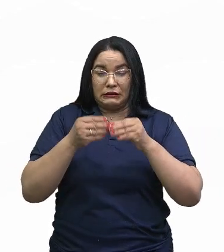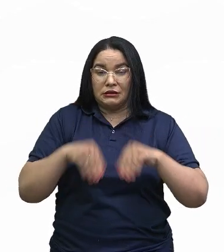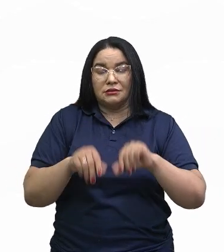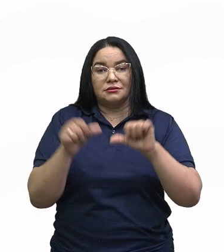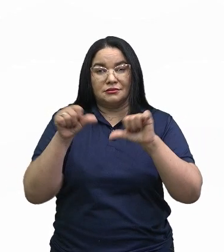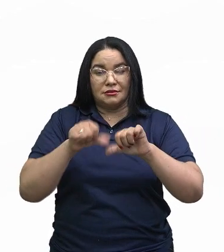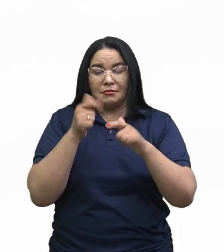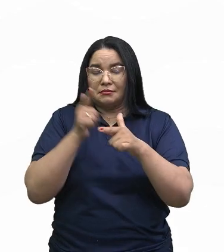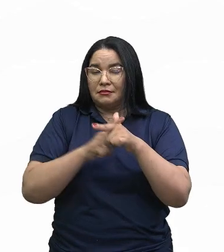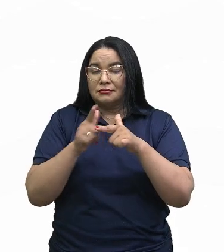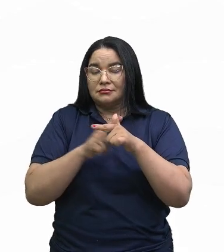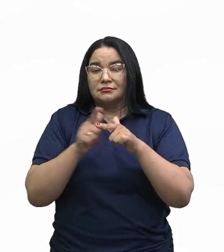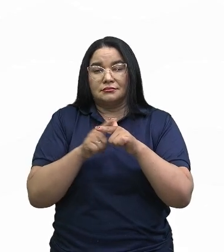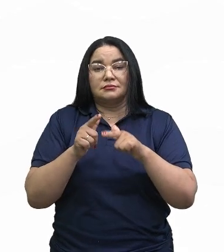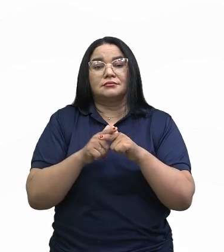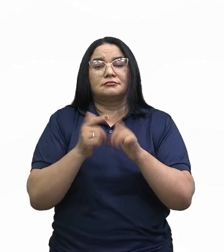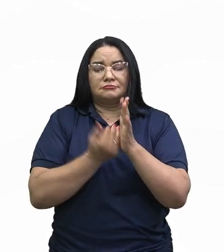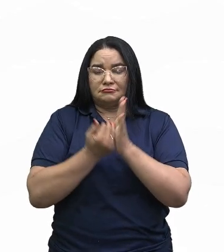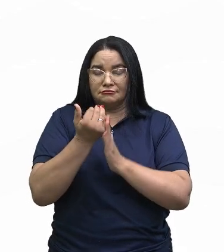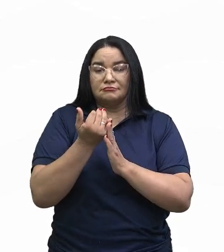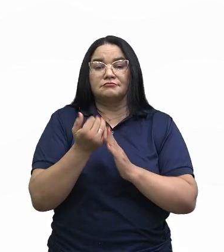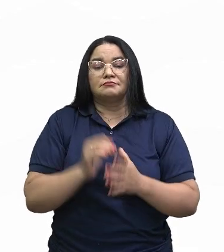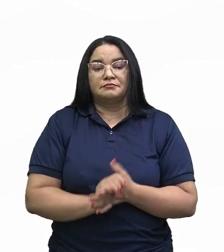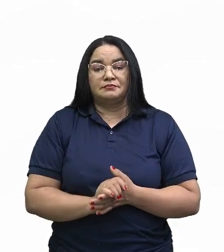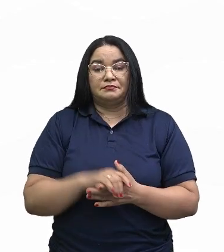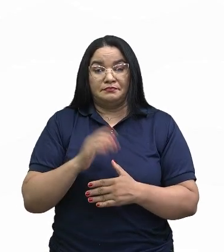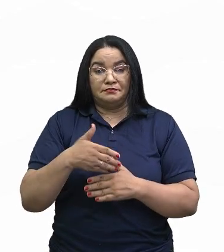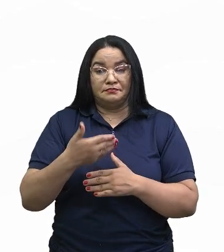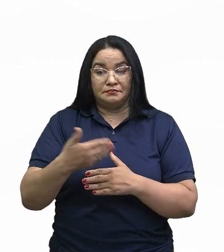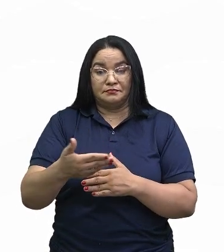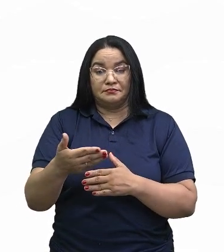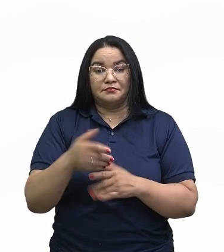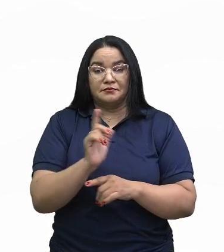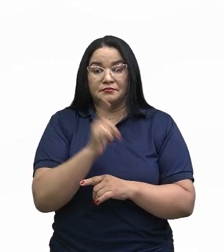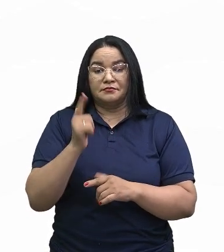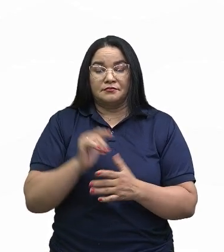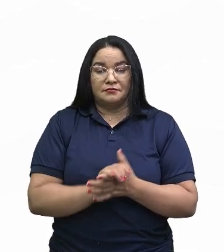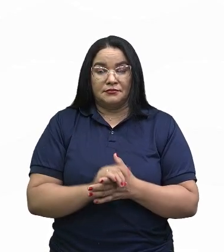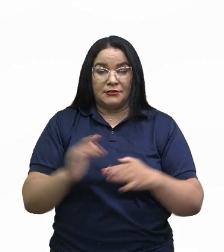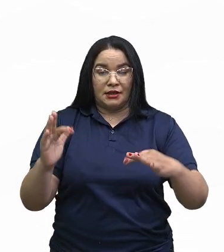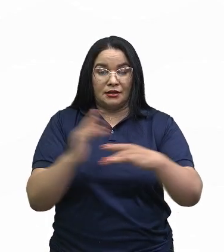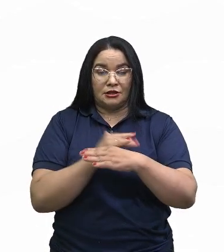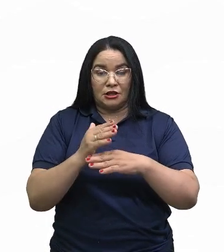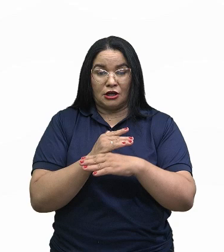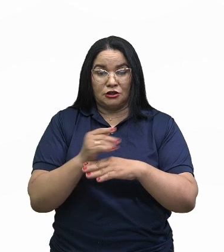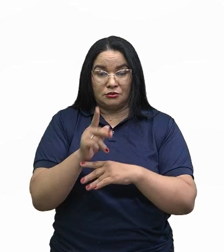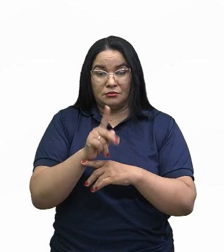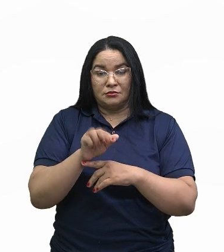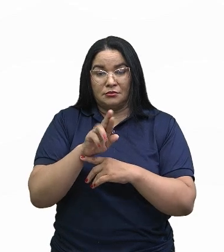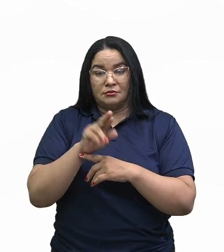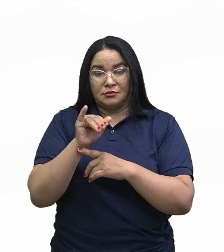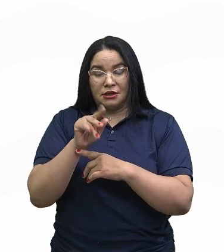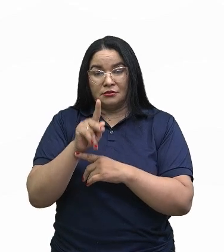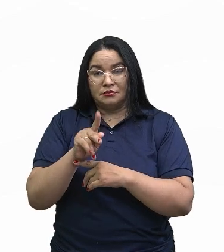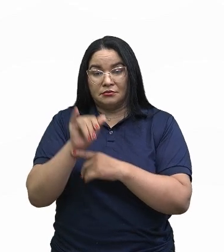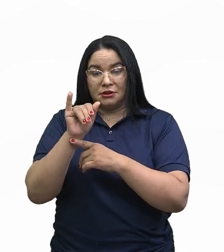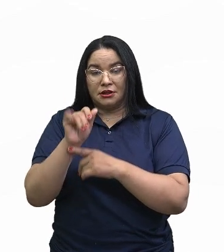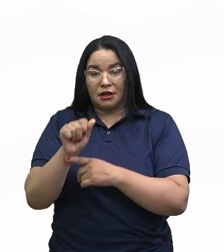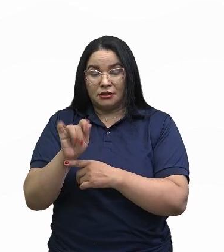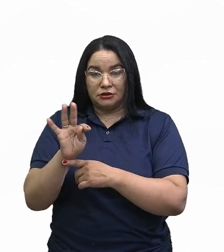explosão. E aí, continuando, nós temos a cidade de Pripyat, evacuada no dia